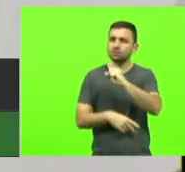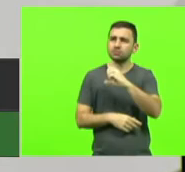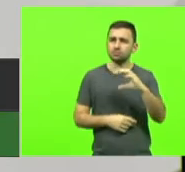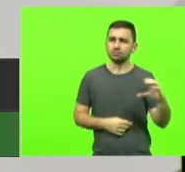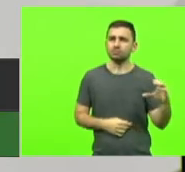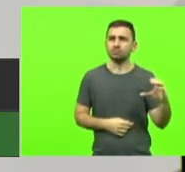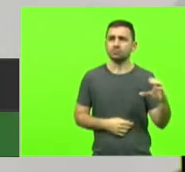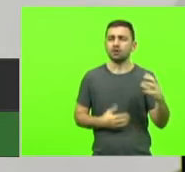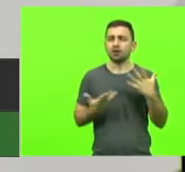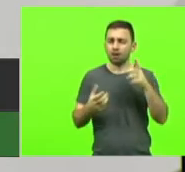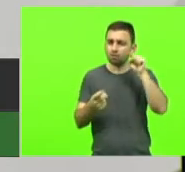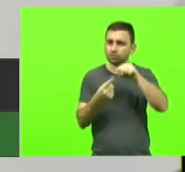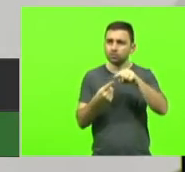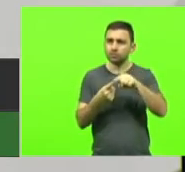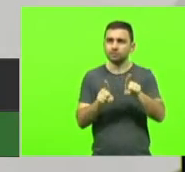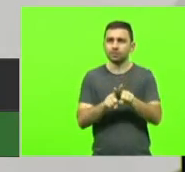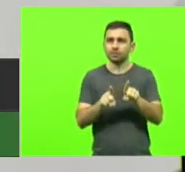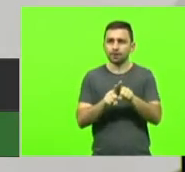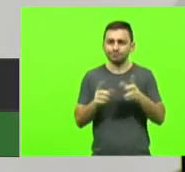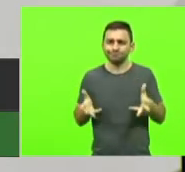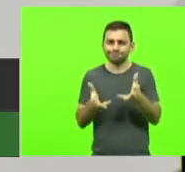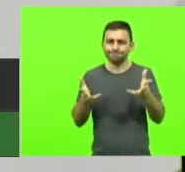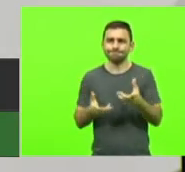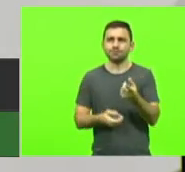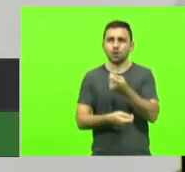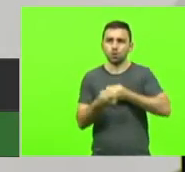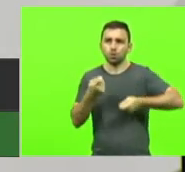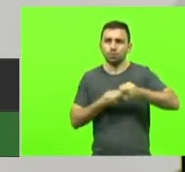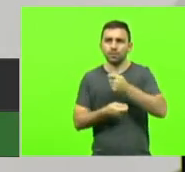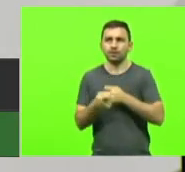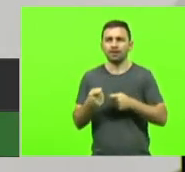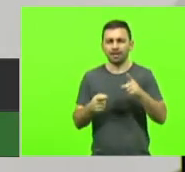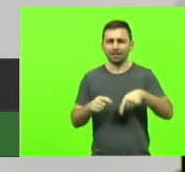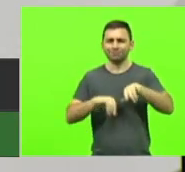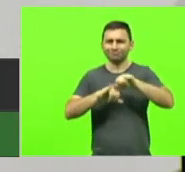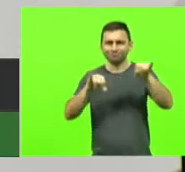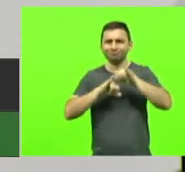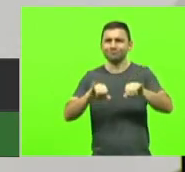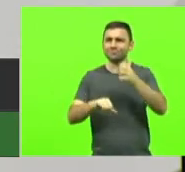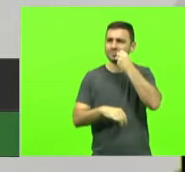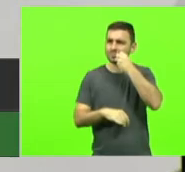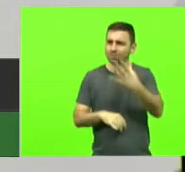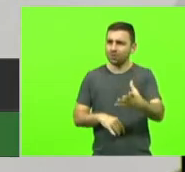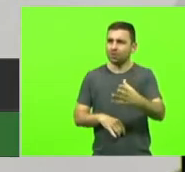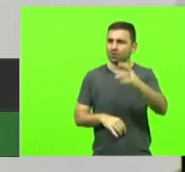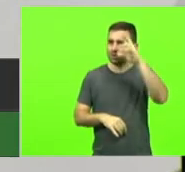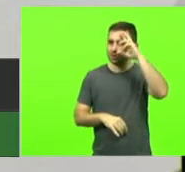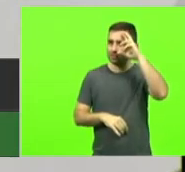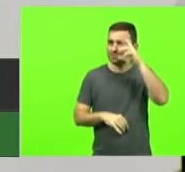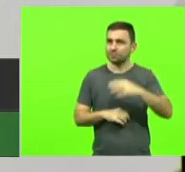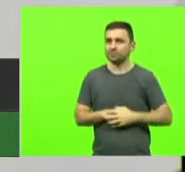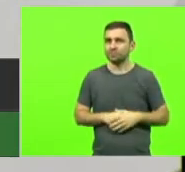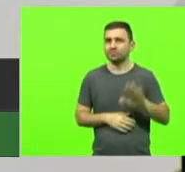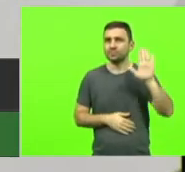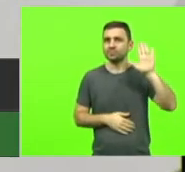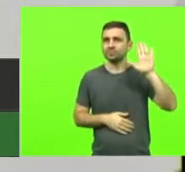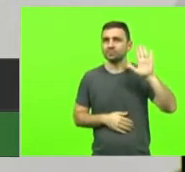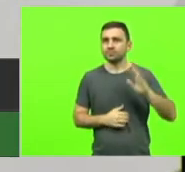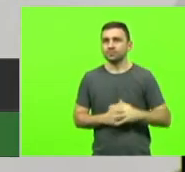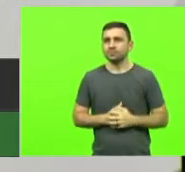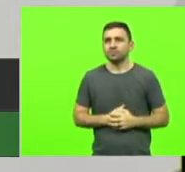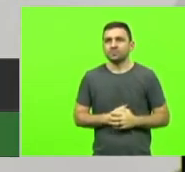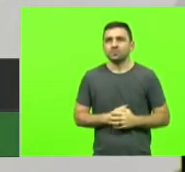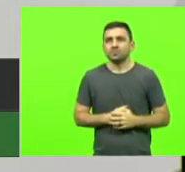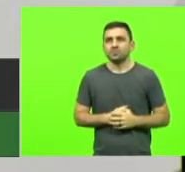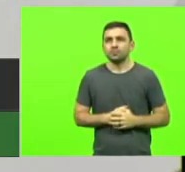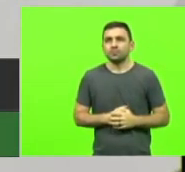com o objetivo de aquecer a nossa economia. São notícias boas, deputado Alba. Concede a parte, deputado. Por favor, deputado Alba.